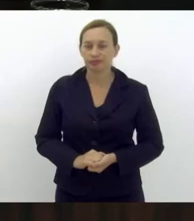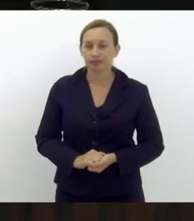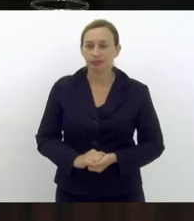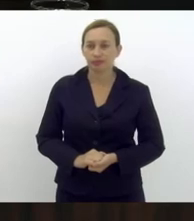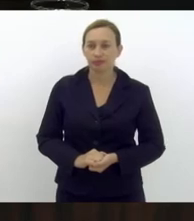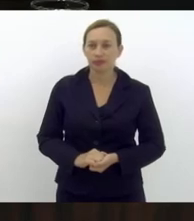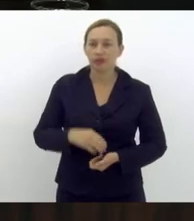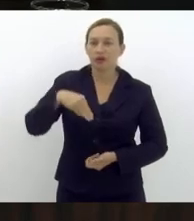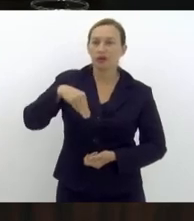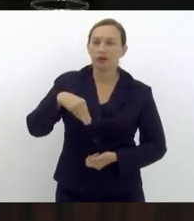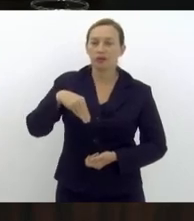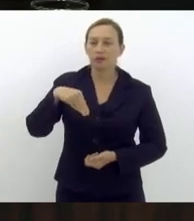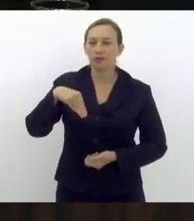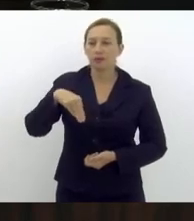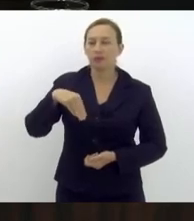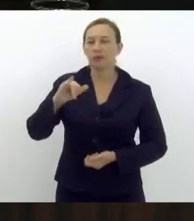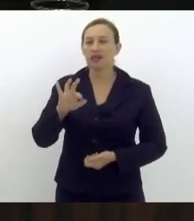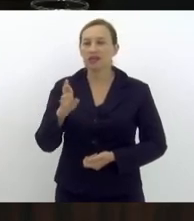Marcelo Ciodino,